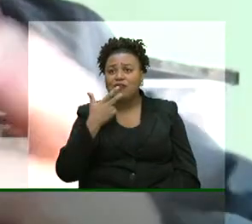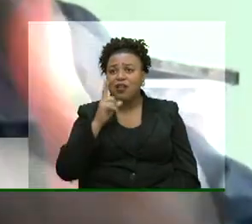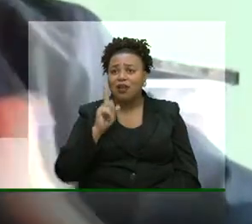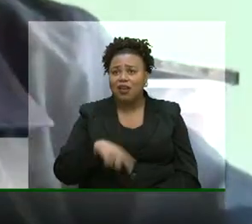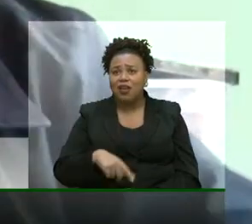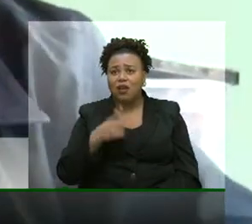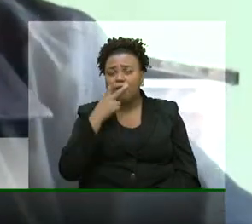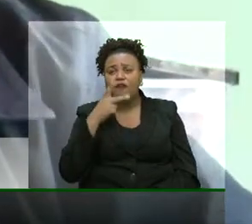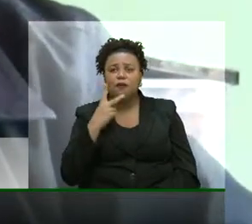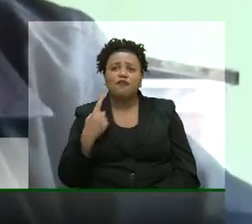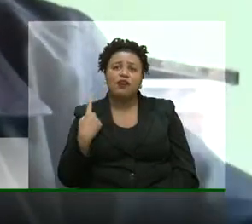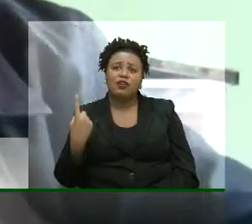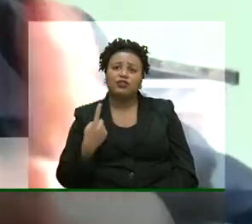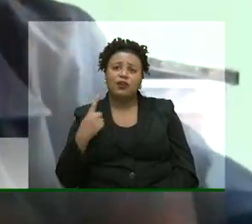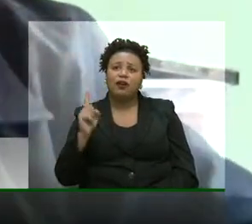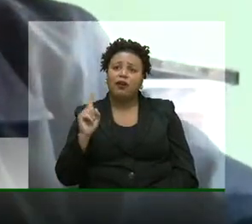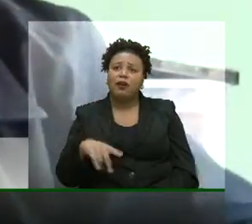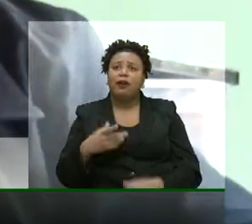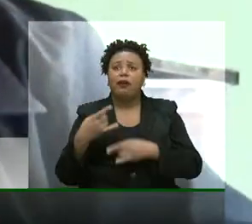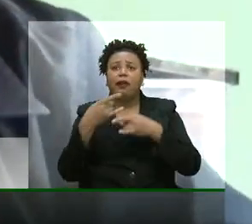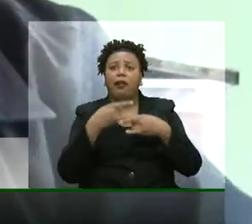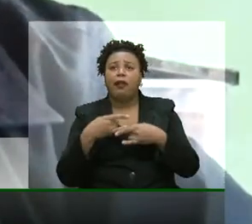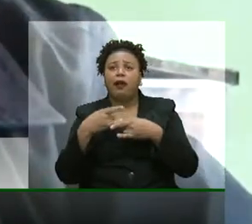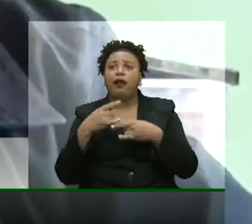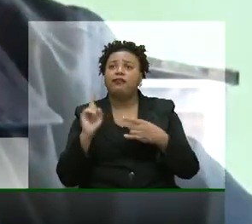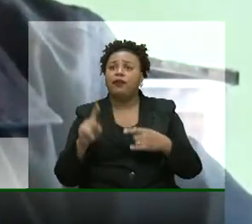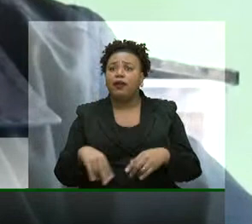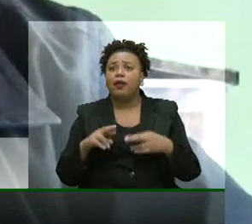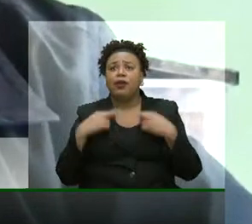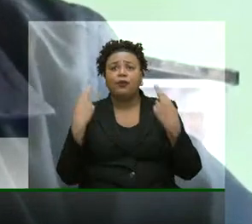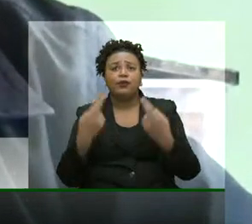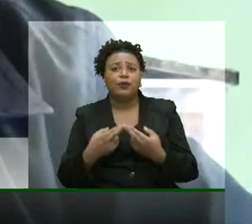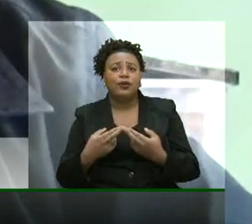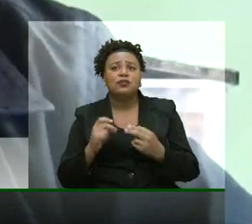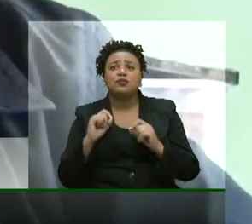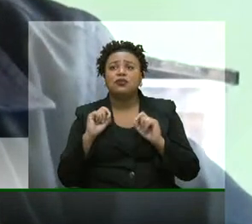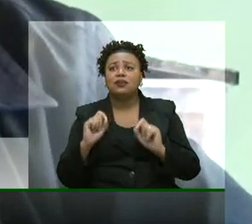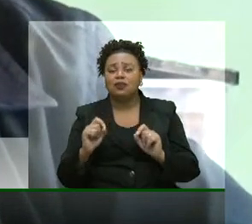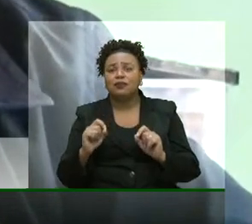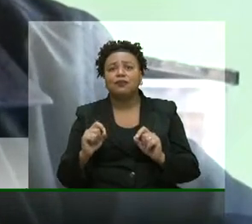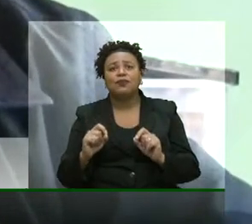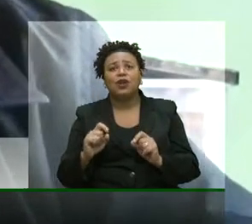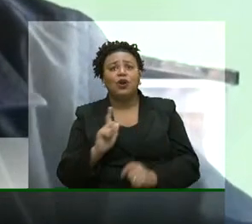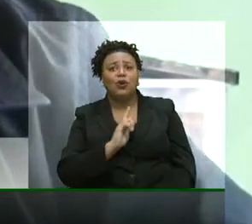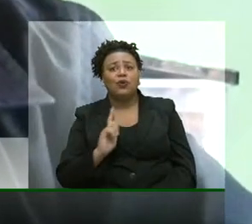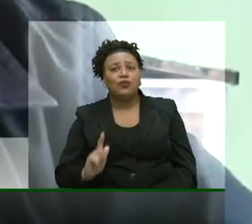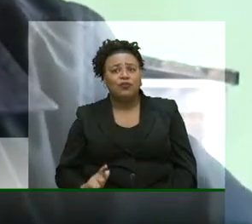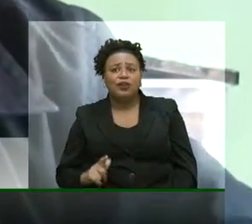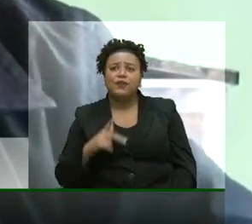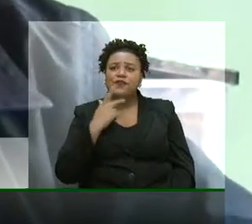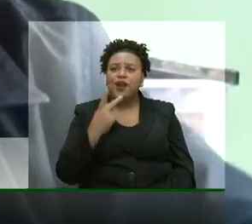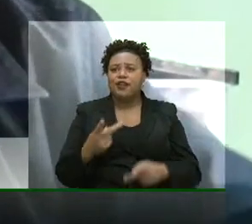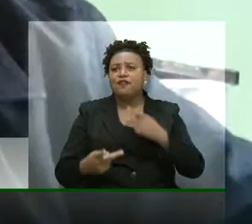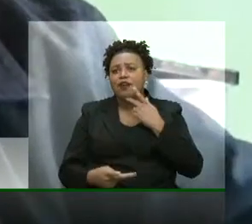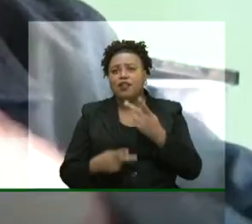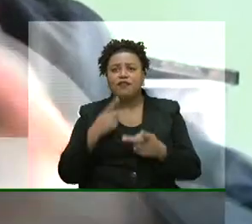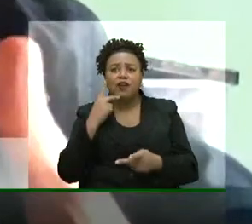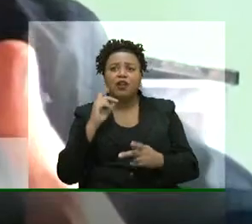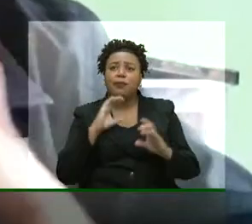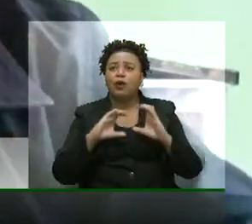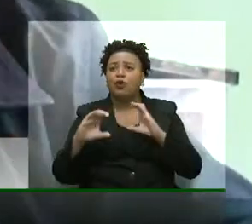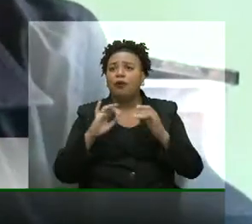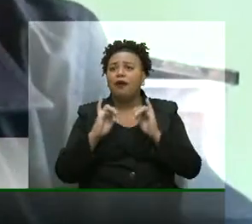um monólogo, que são as suas lives, as suas reuniões onde que o governo fala para